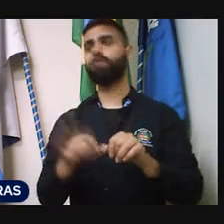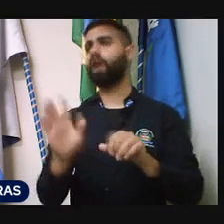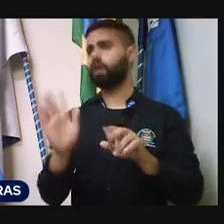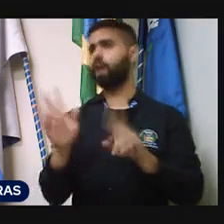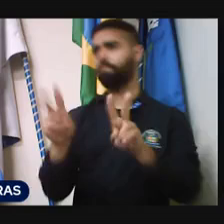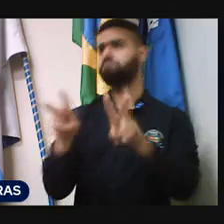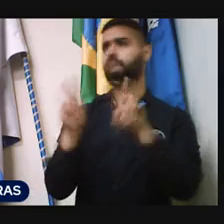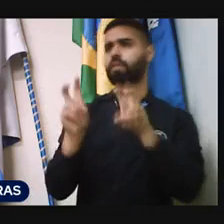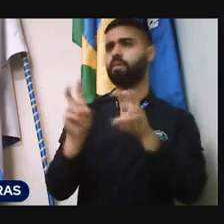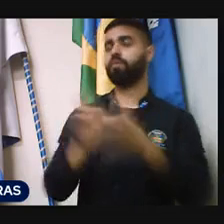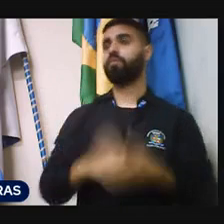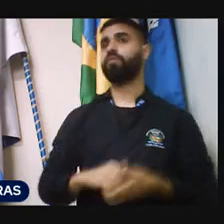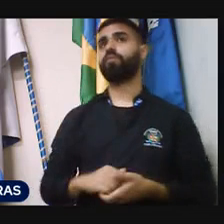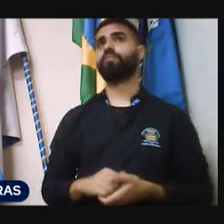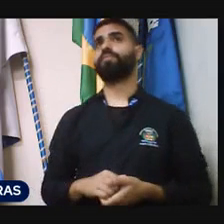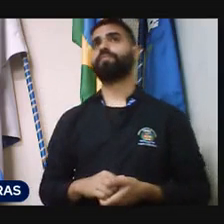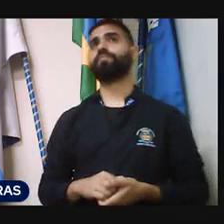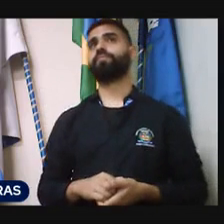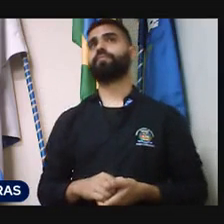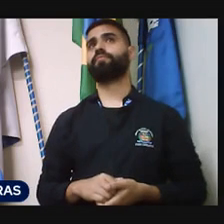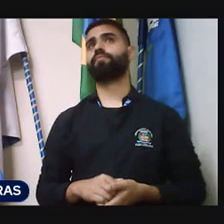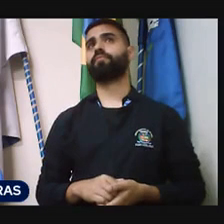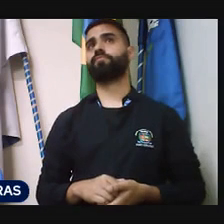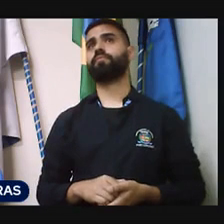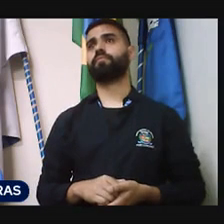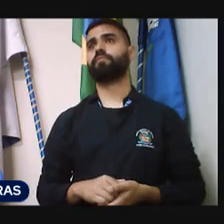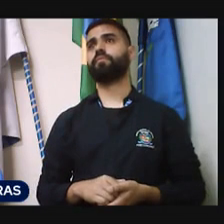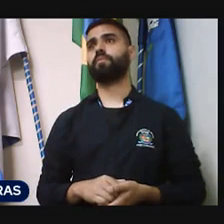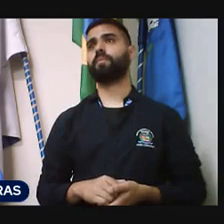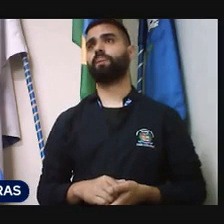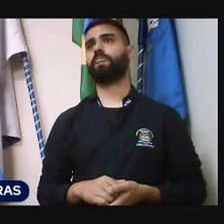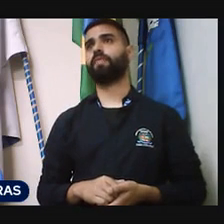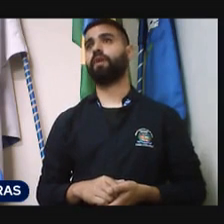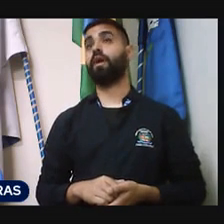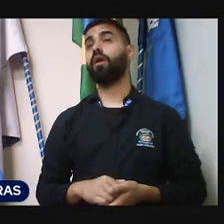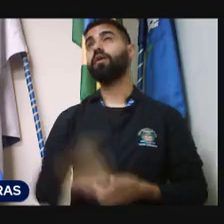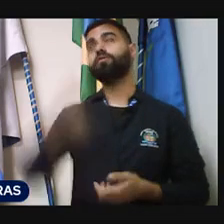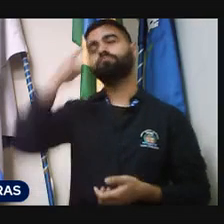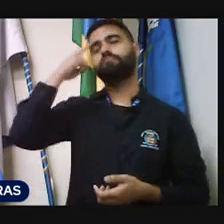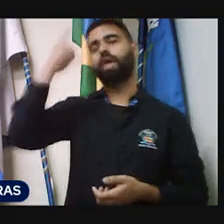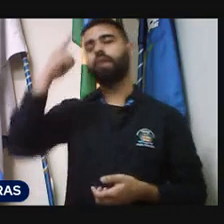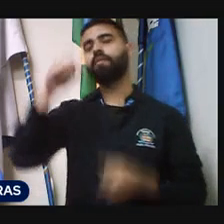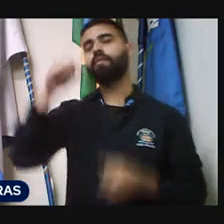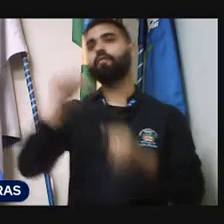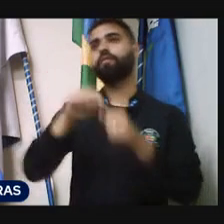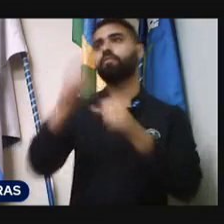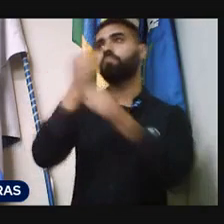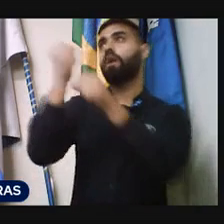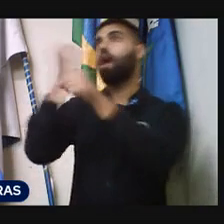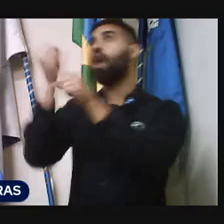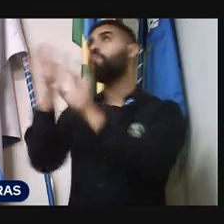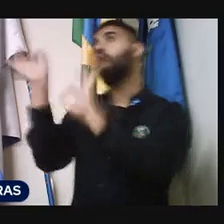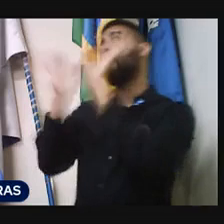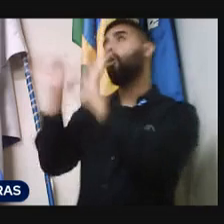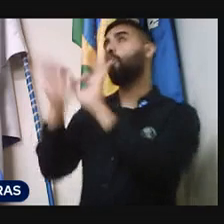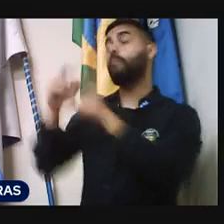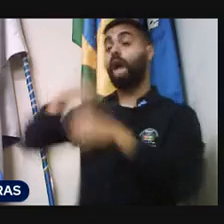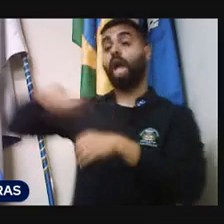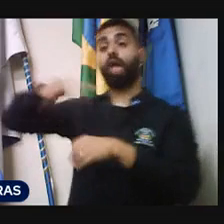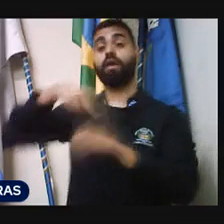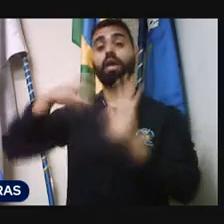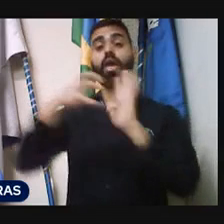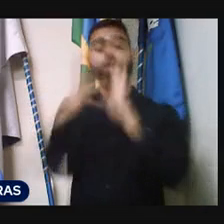notar Oi e essa ideia dele dessa reforma uma coisa Espetacular